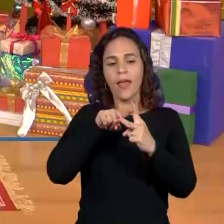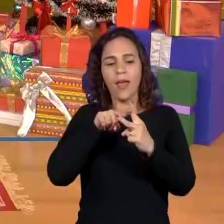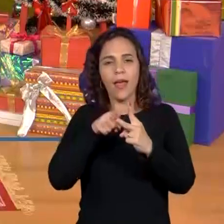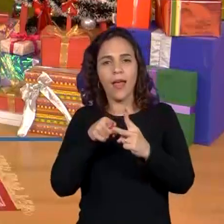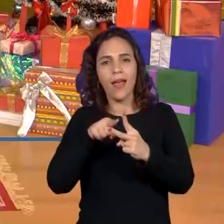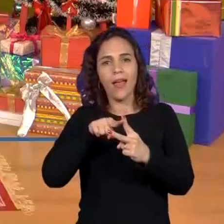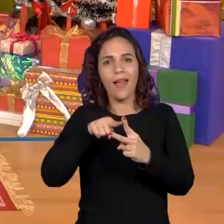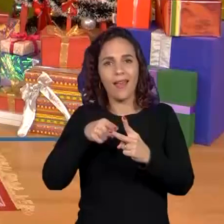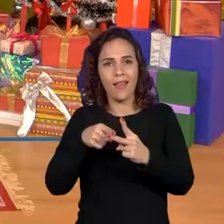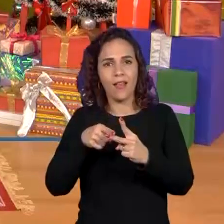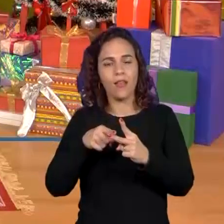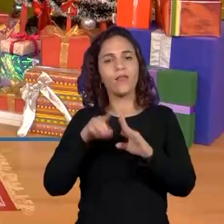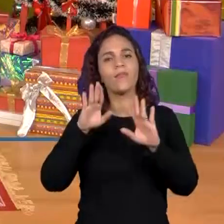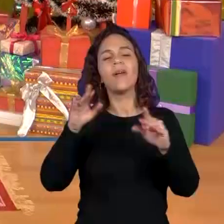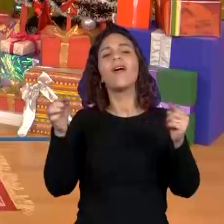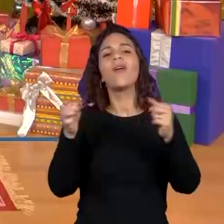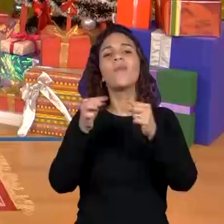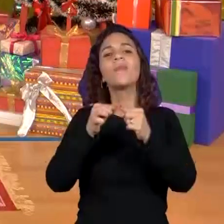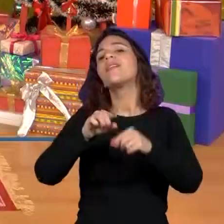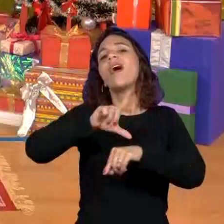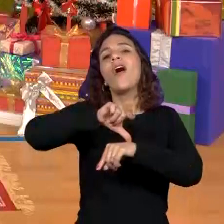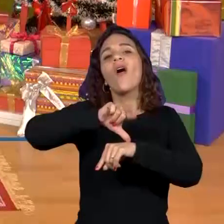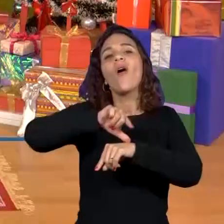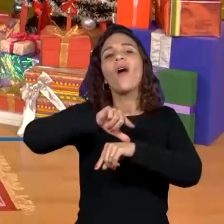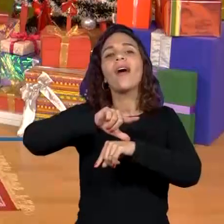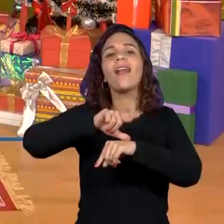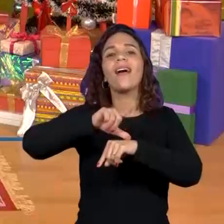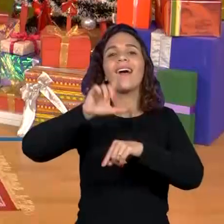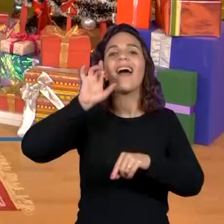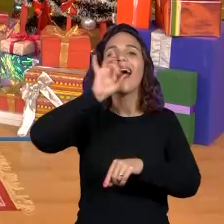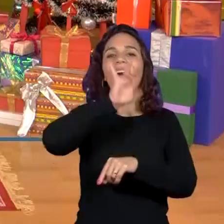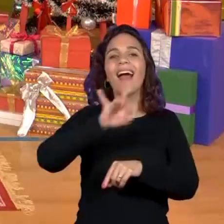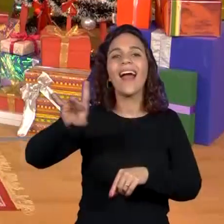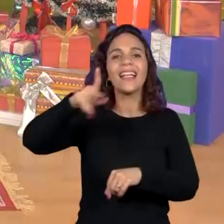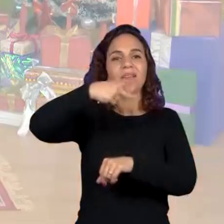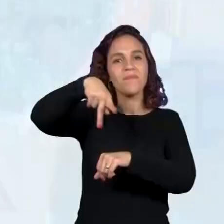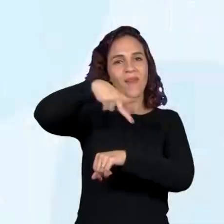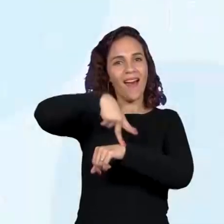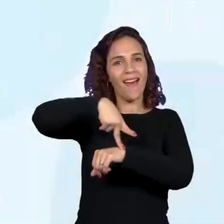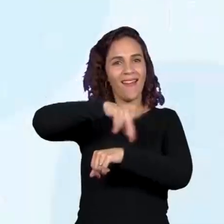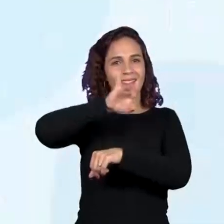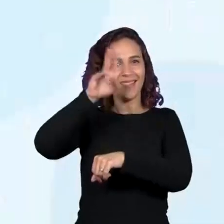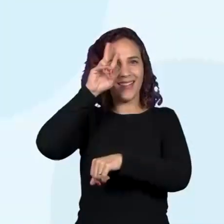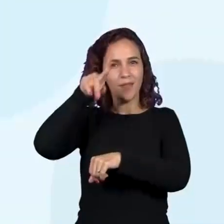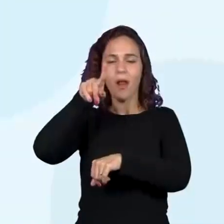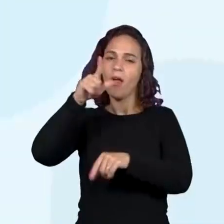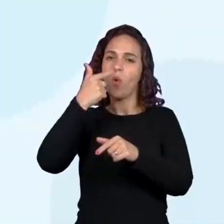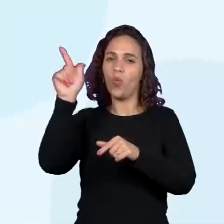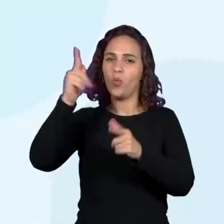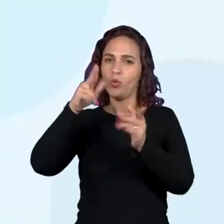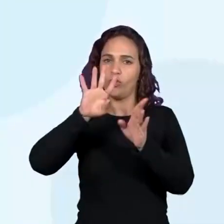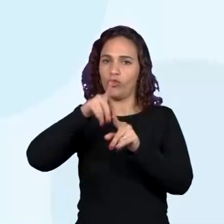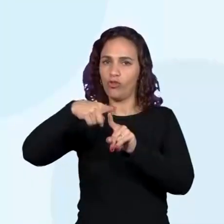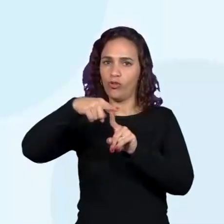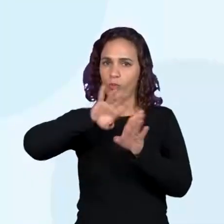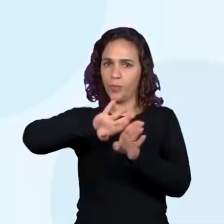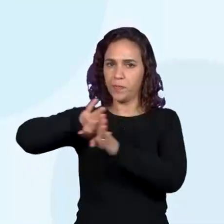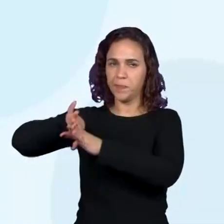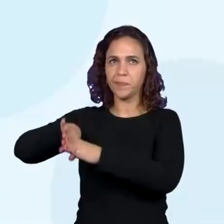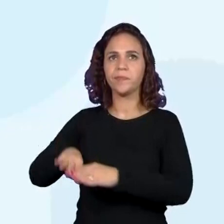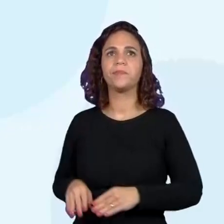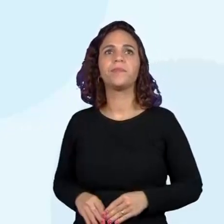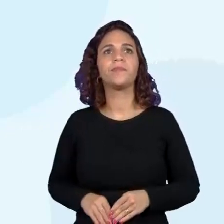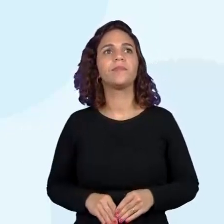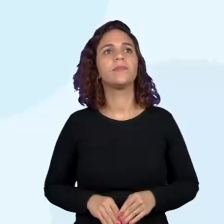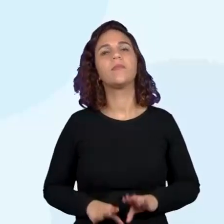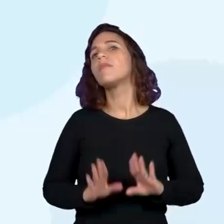viram nas aulas de fuso horário. Tá. Tá bom, professora Ju? Ó quanta coisa que a gente fez esse ano. Aí, traça os eixos, muito bem,